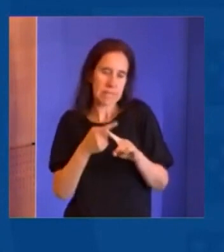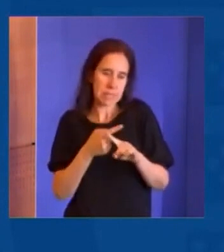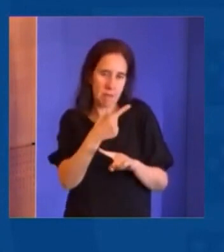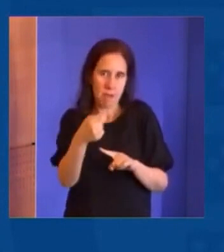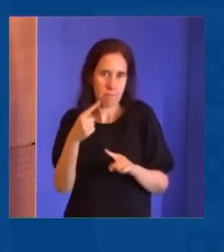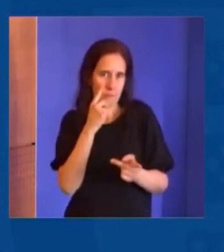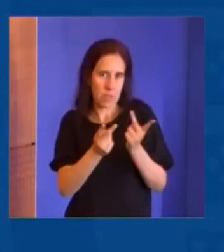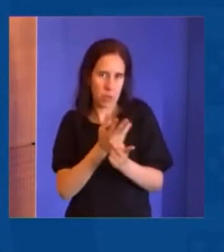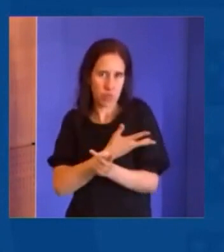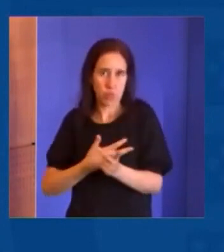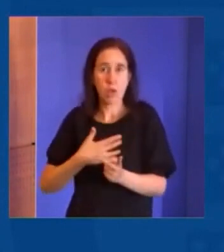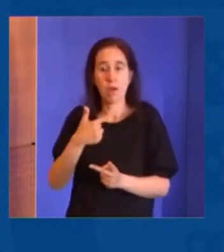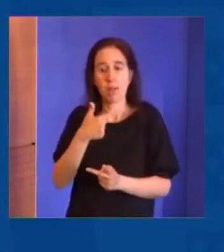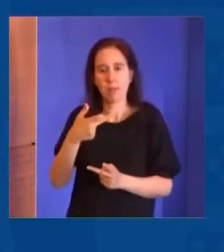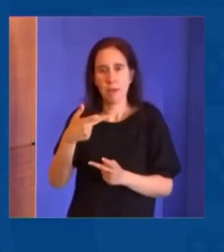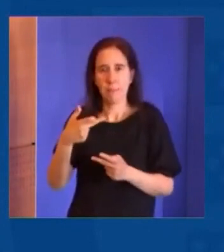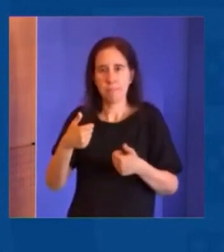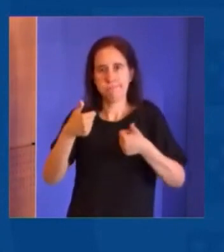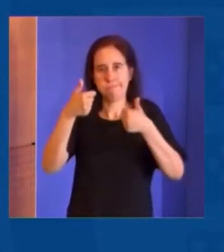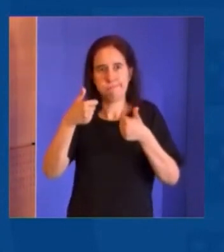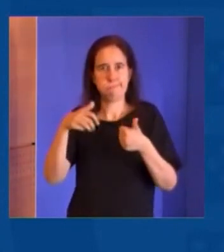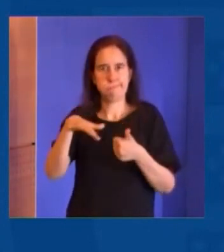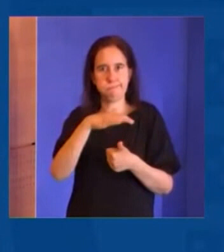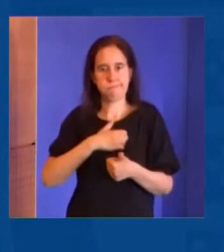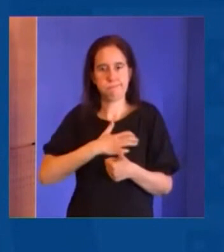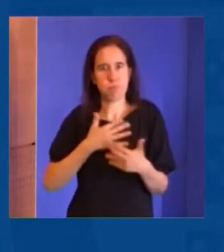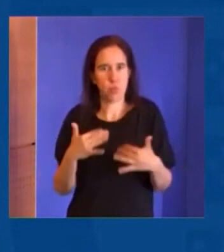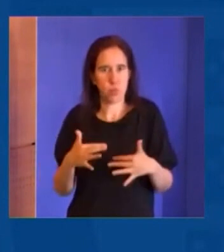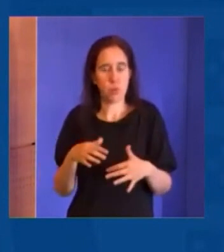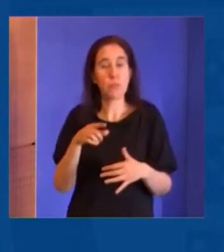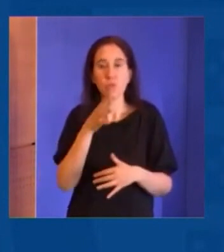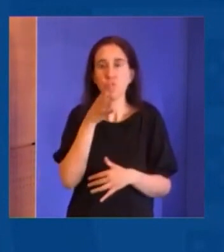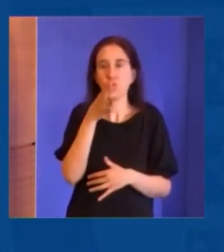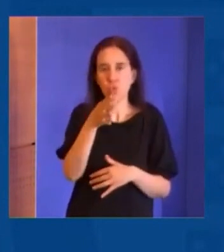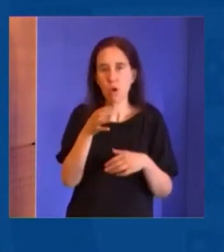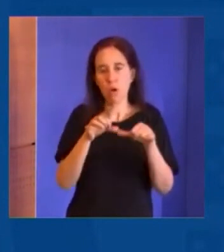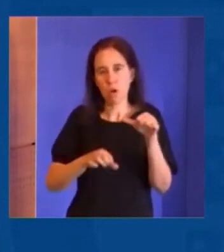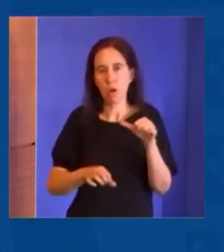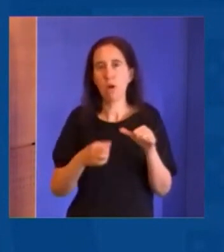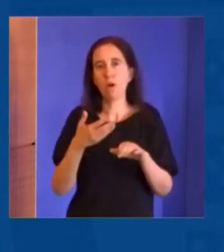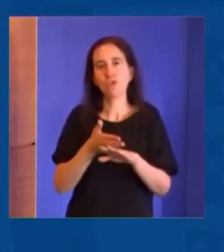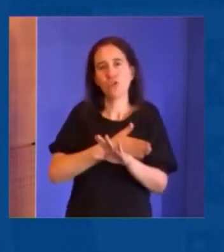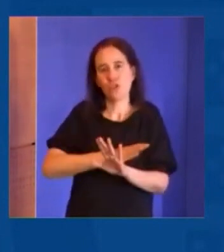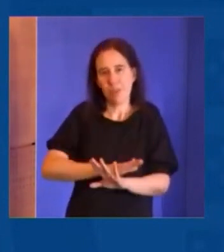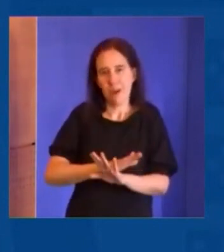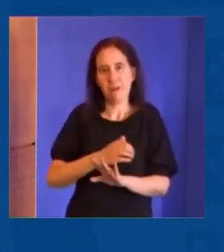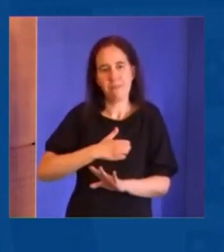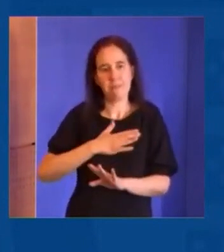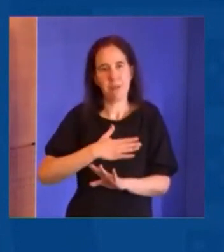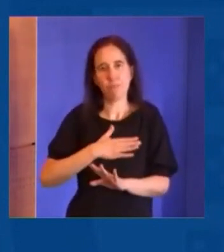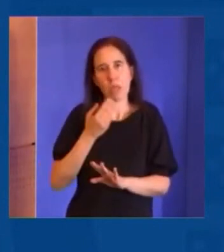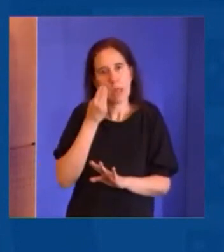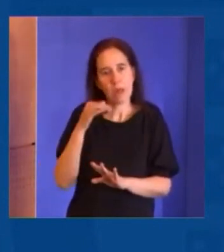a TAP é uma grande companhia e, como disse na intervenção original, já era uma grande companhia pela sua dimensão